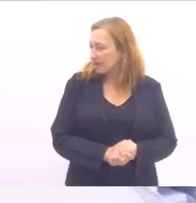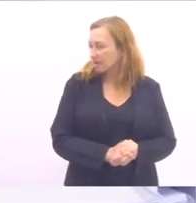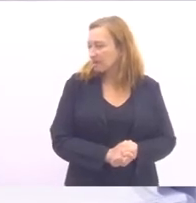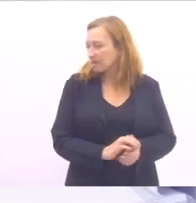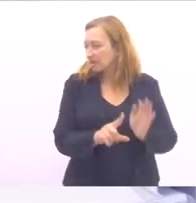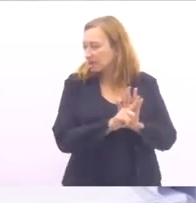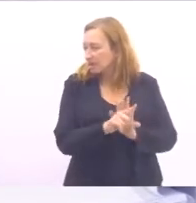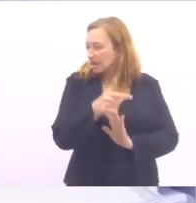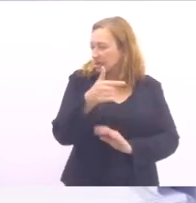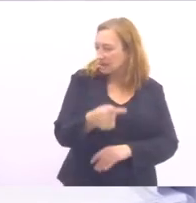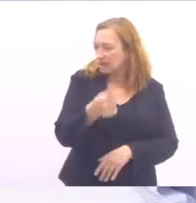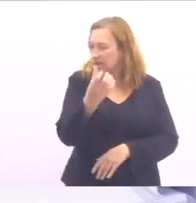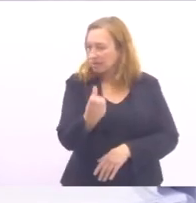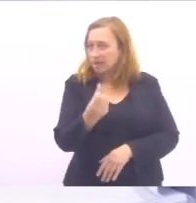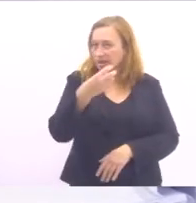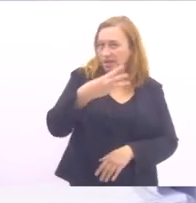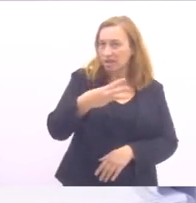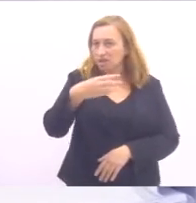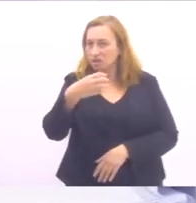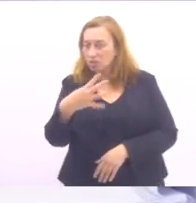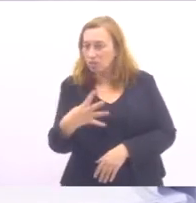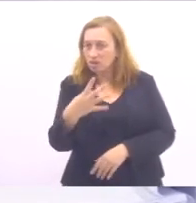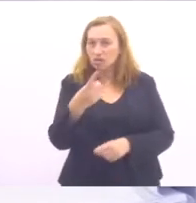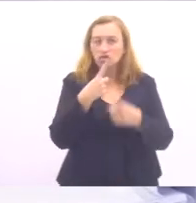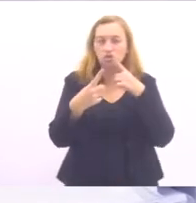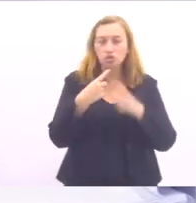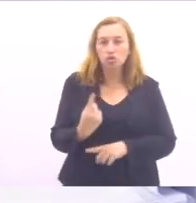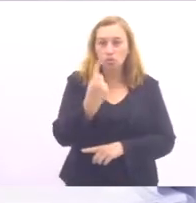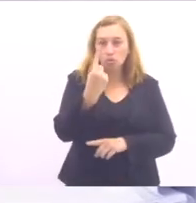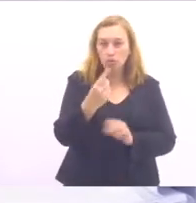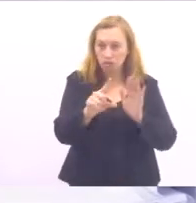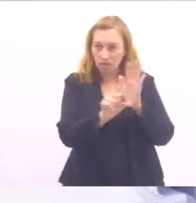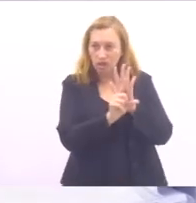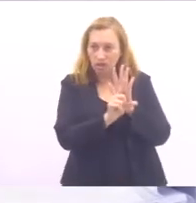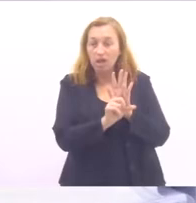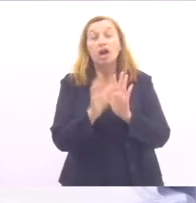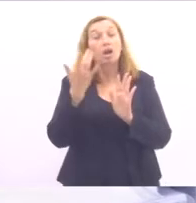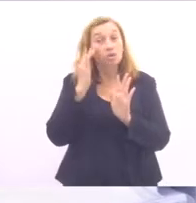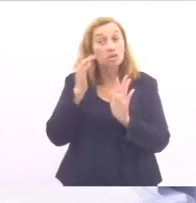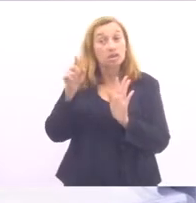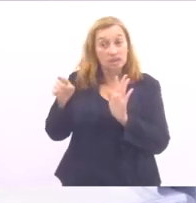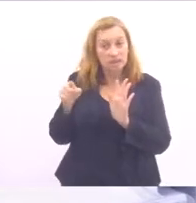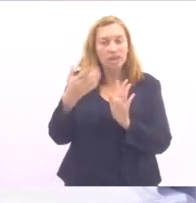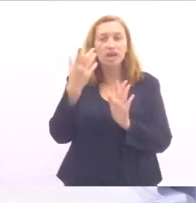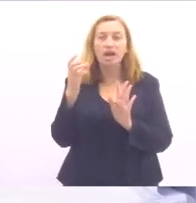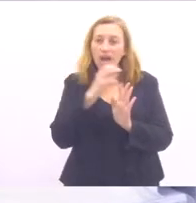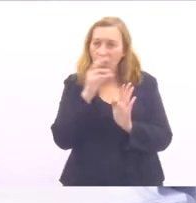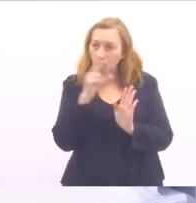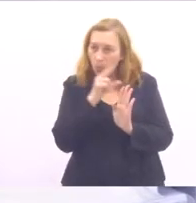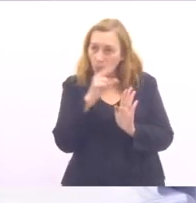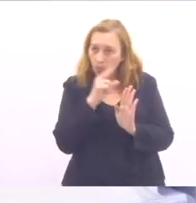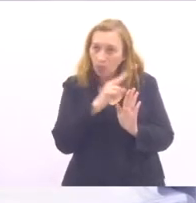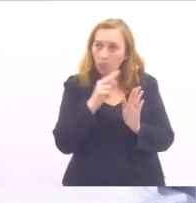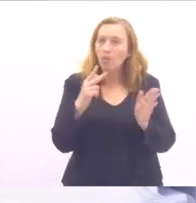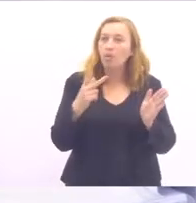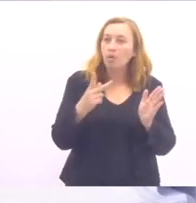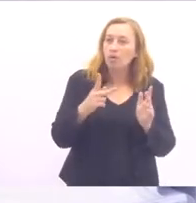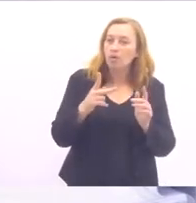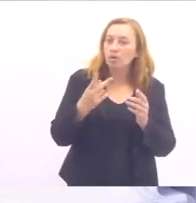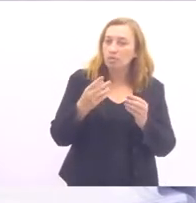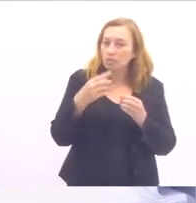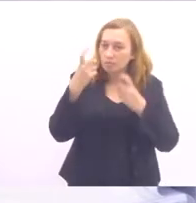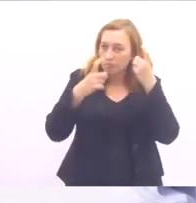lei 7.634, a gente discutiu um aspecto da lei. Eu sei que esse é muito urgente, muito grave, é o que estava afligindo